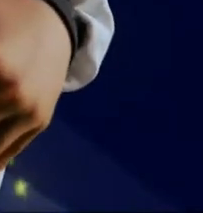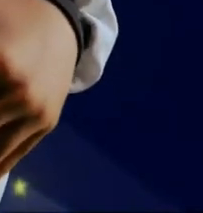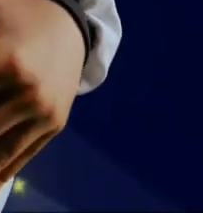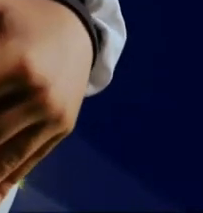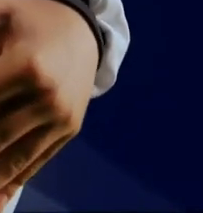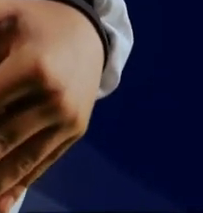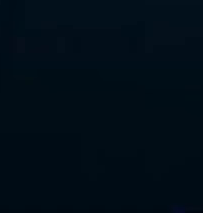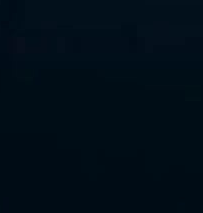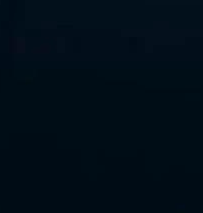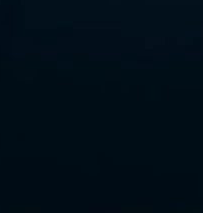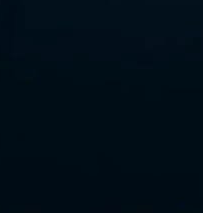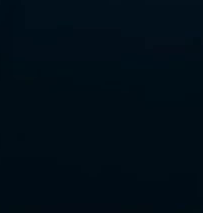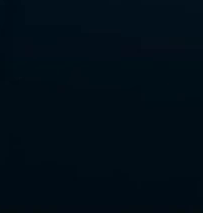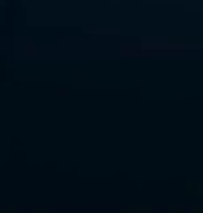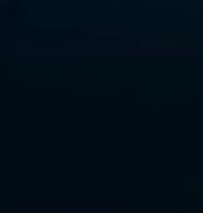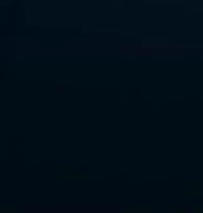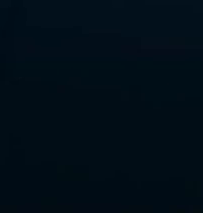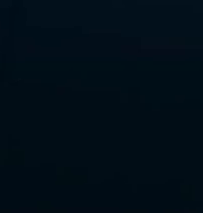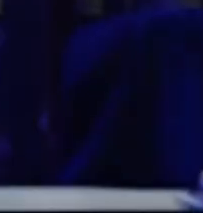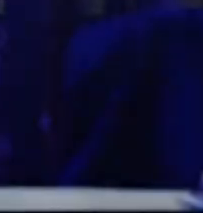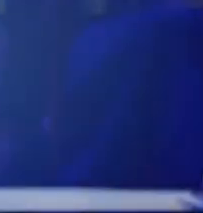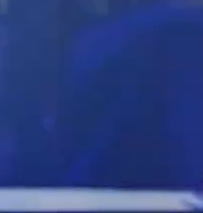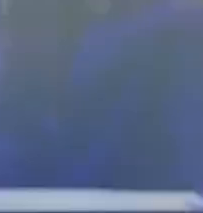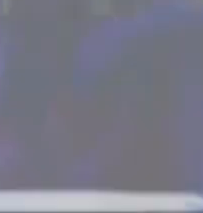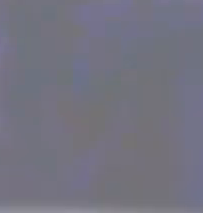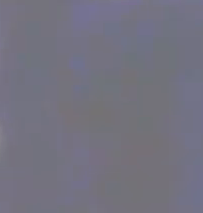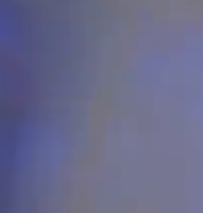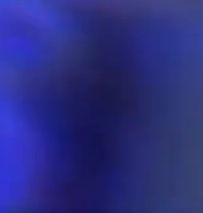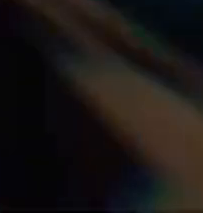páginas mundos